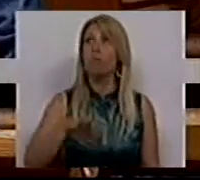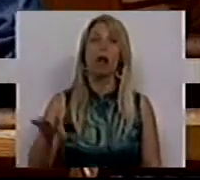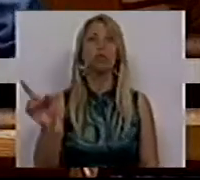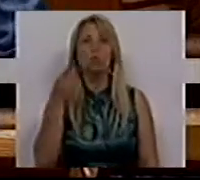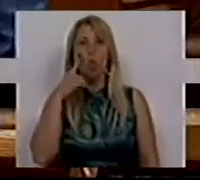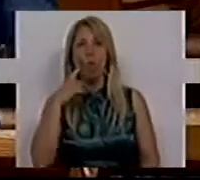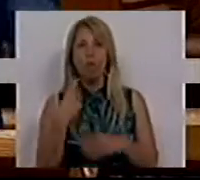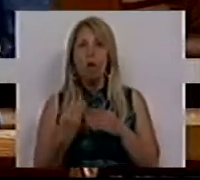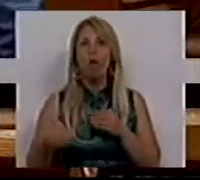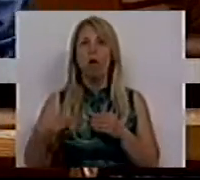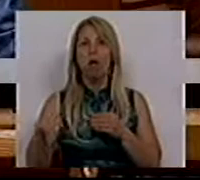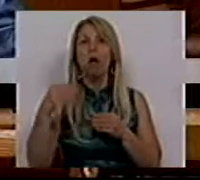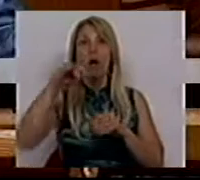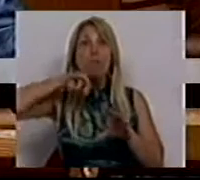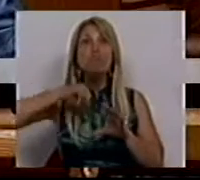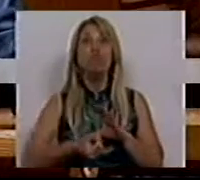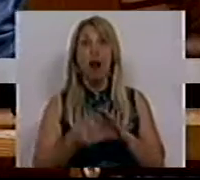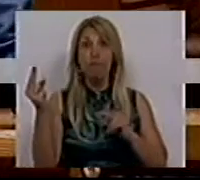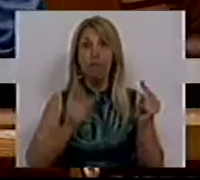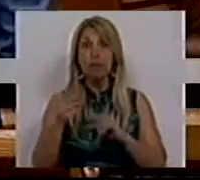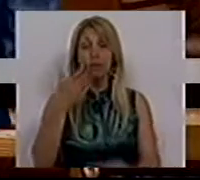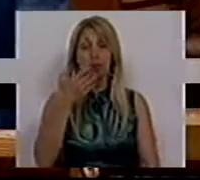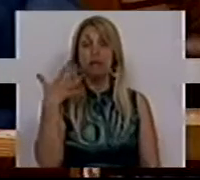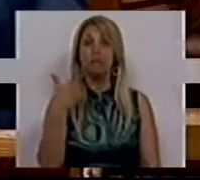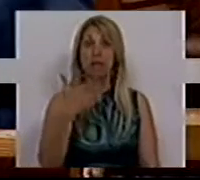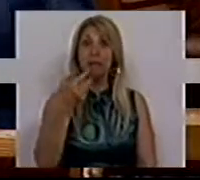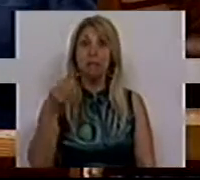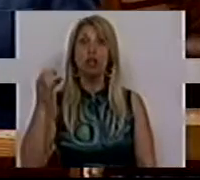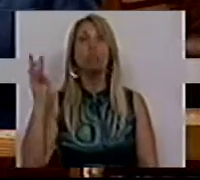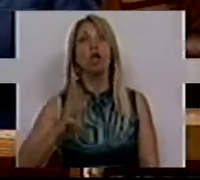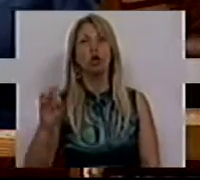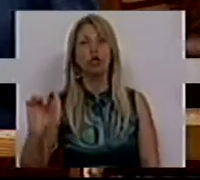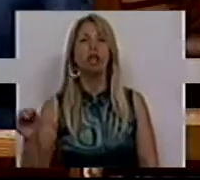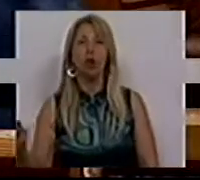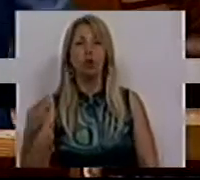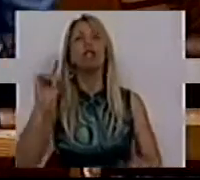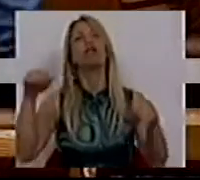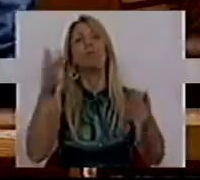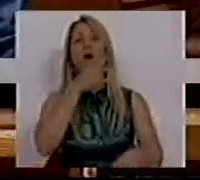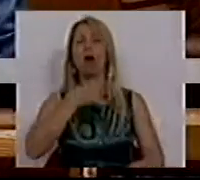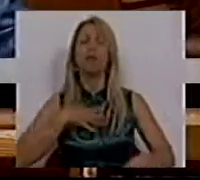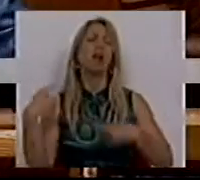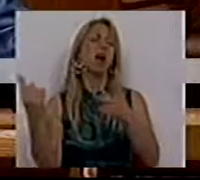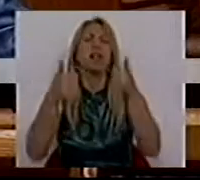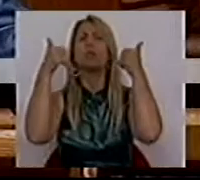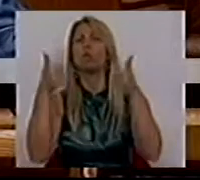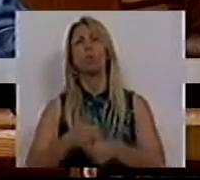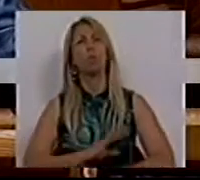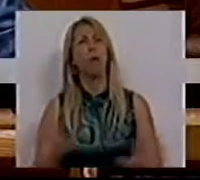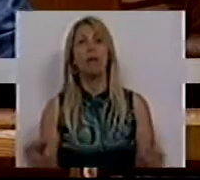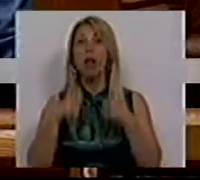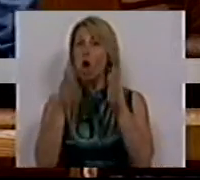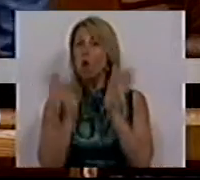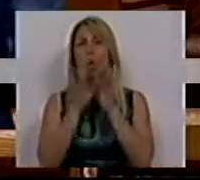buracos financeiros de 7.700 milhões de euros e que nos digam que está tudo bem e que tudo está